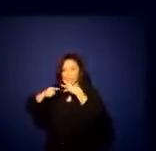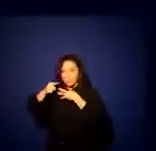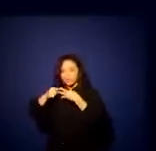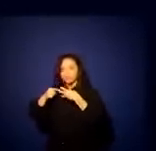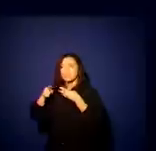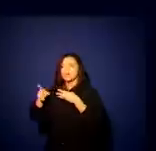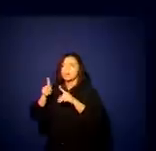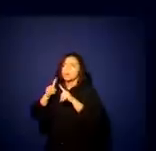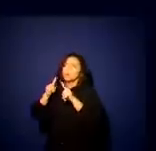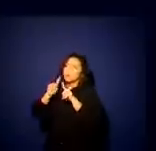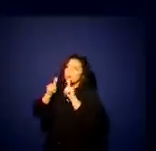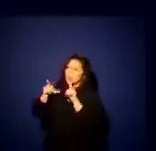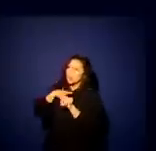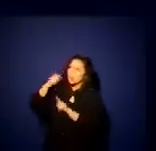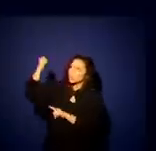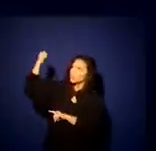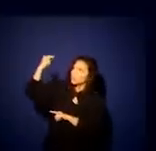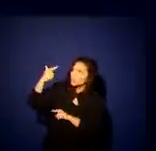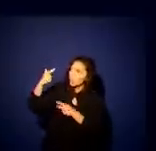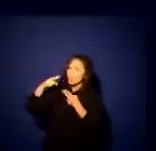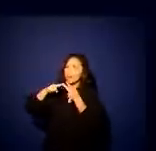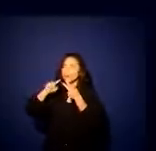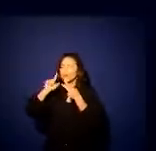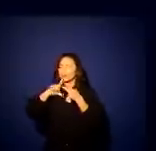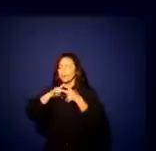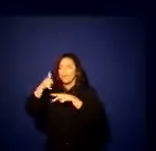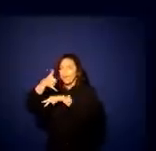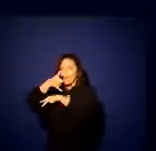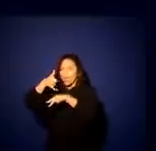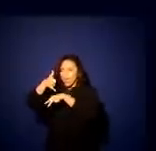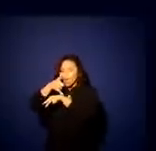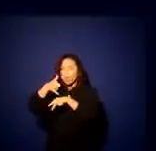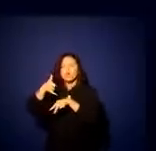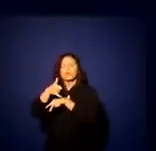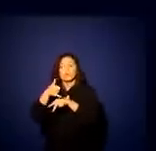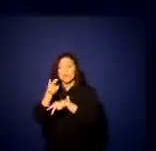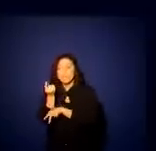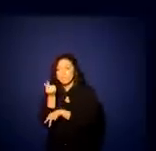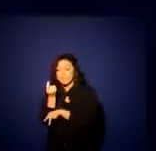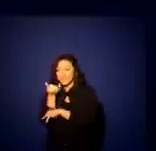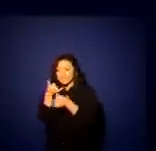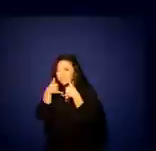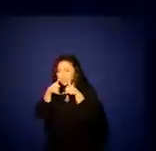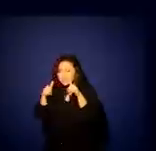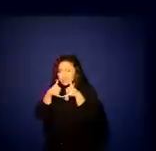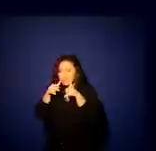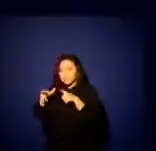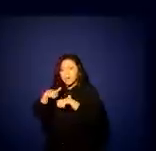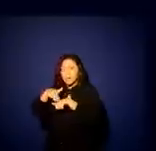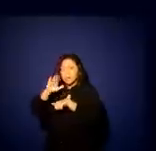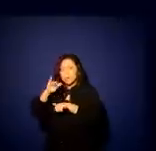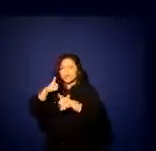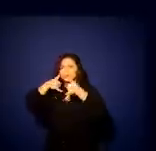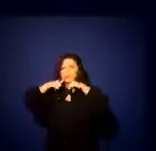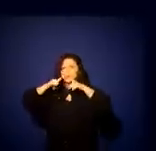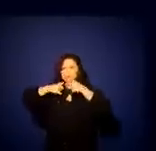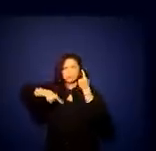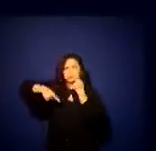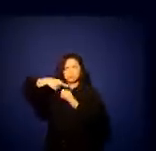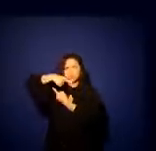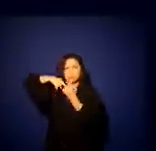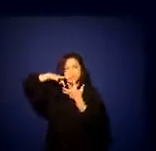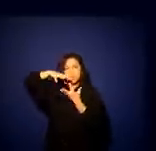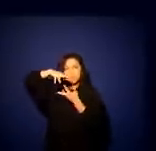eólica solar e óleo Coffee shore né o preço de energia Eletrobras é uma maior geradora do país uma das maiores do mundo